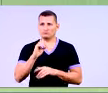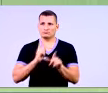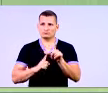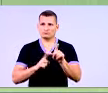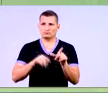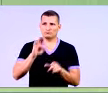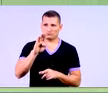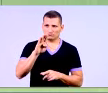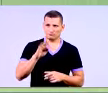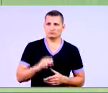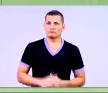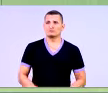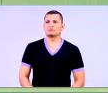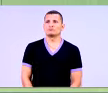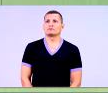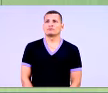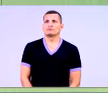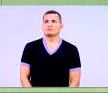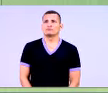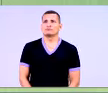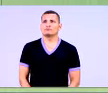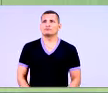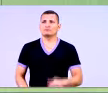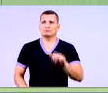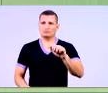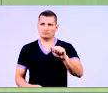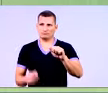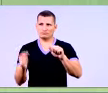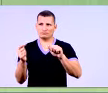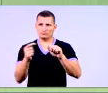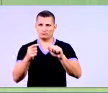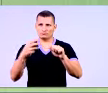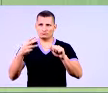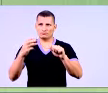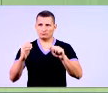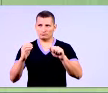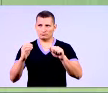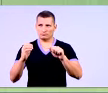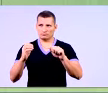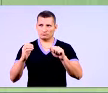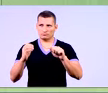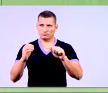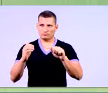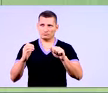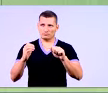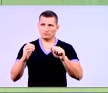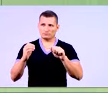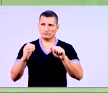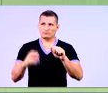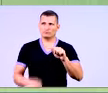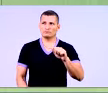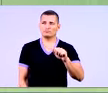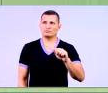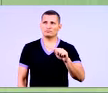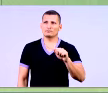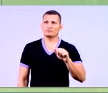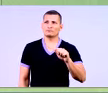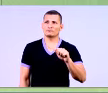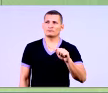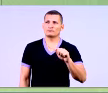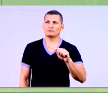tem é a recebendo 30 você guia que o mesmo princípio a 30